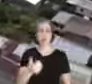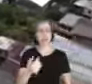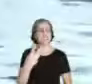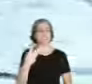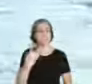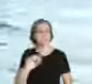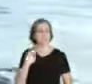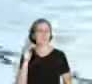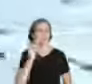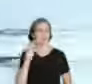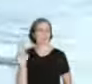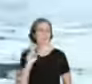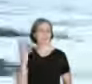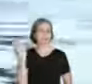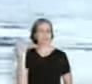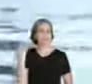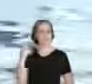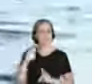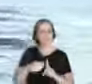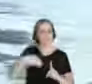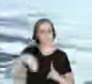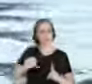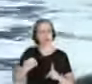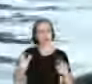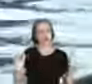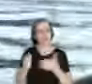de reais desde o início da temporada de cheia, em